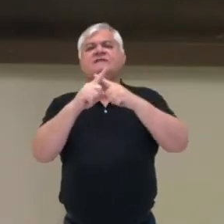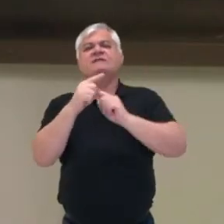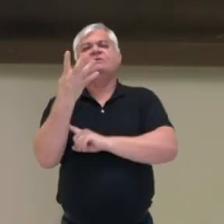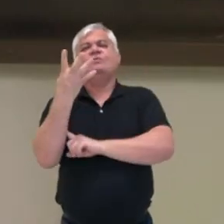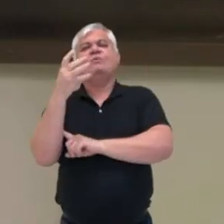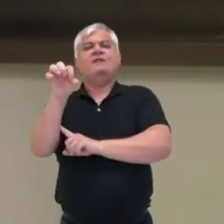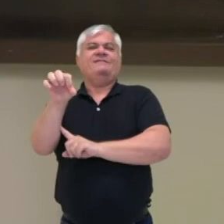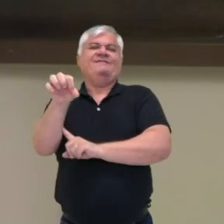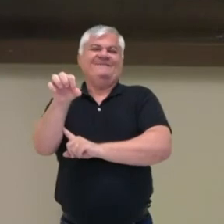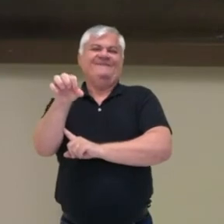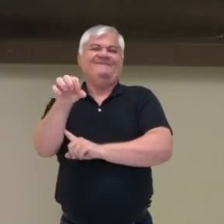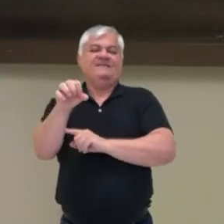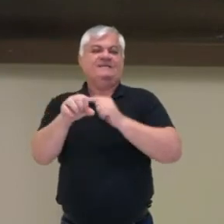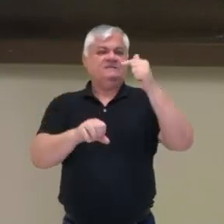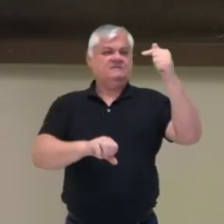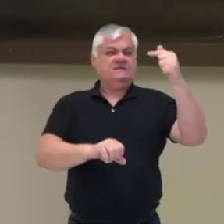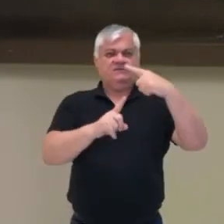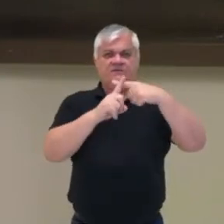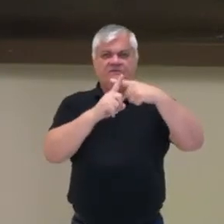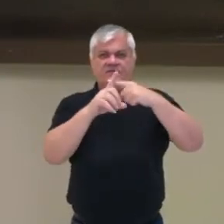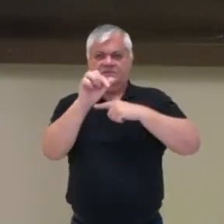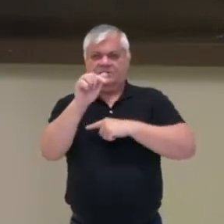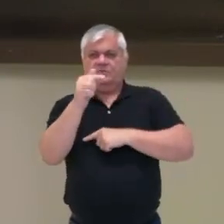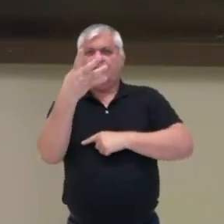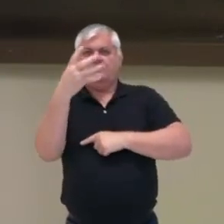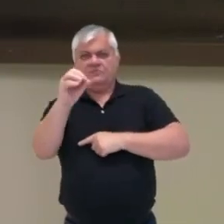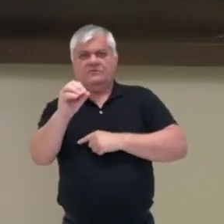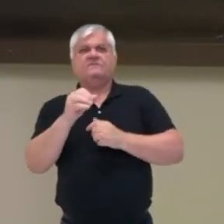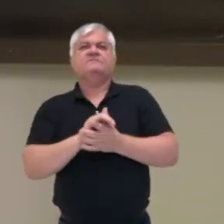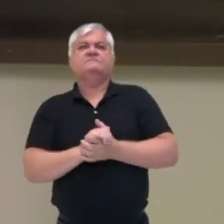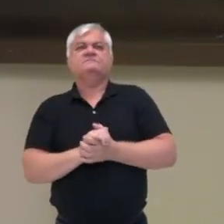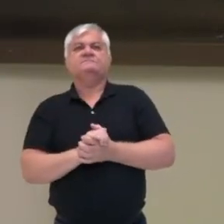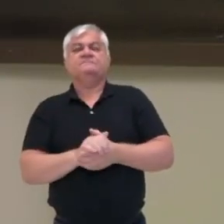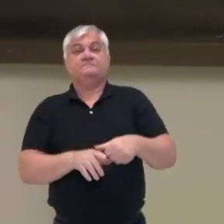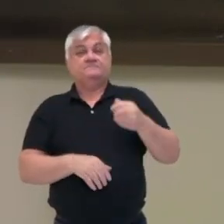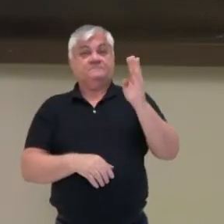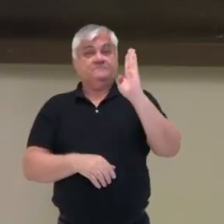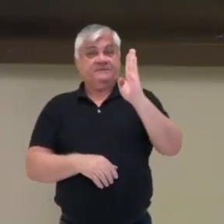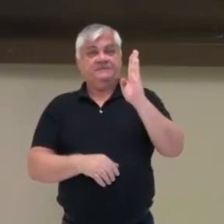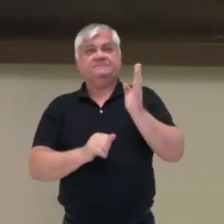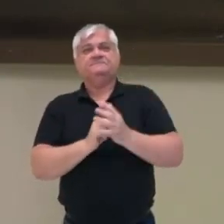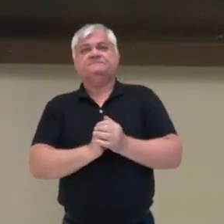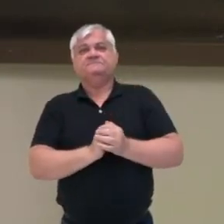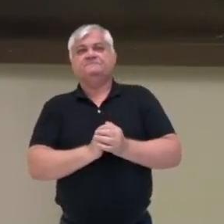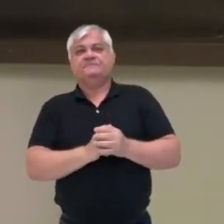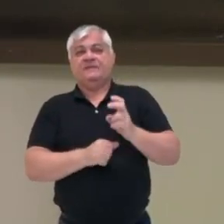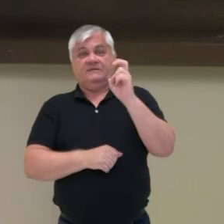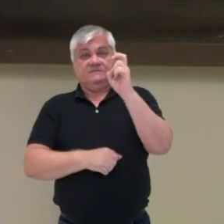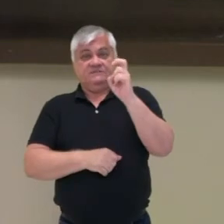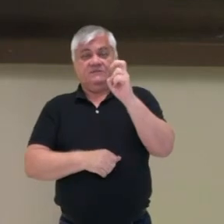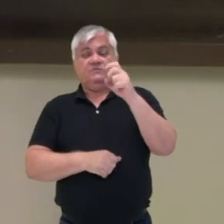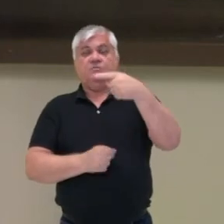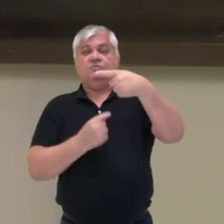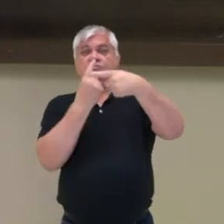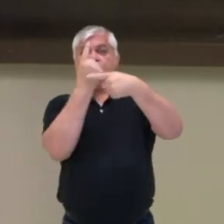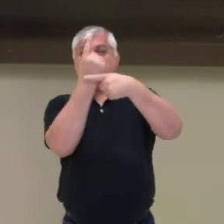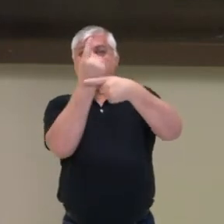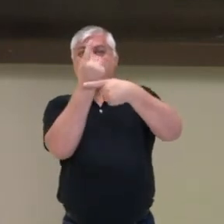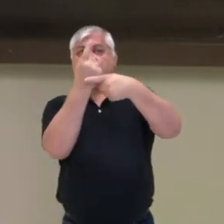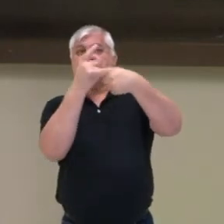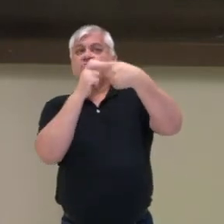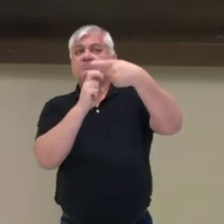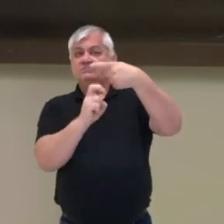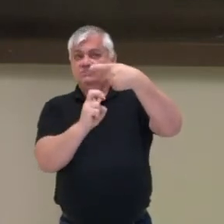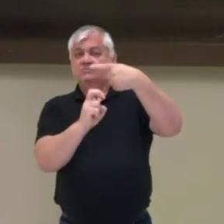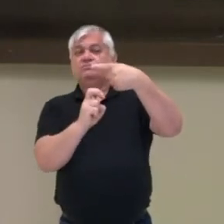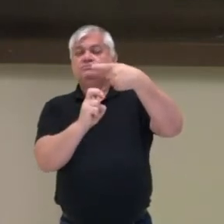vezes 7, que dá 49. Né? Letra B. 5 elevado na 1